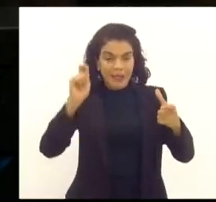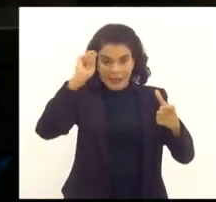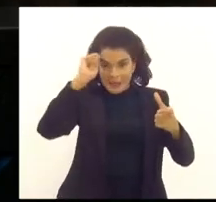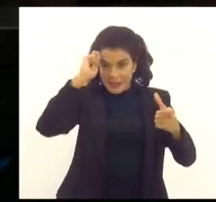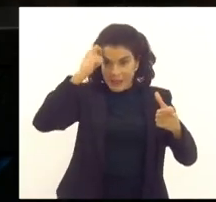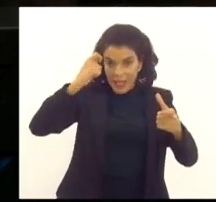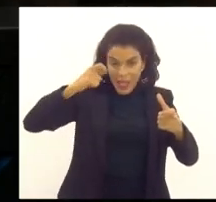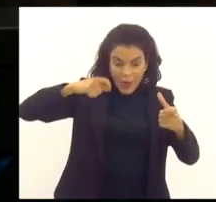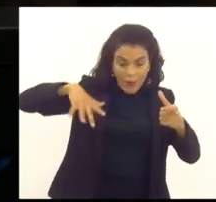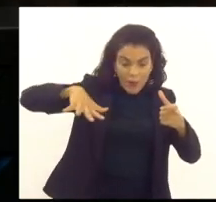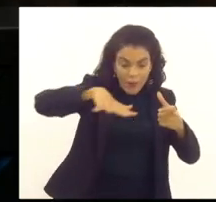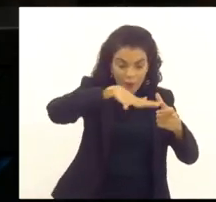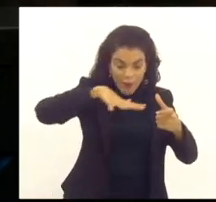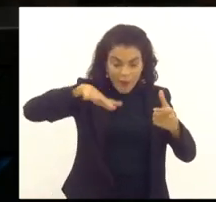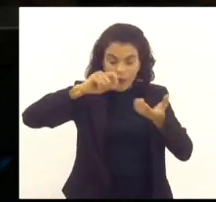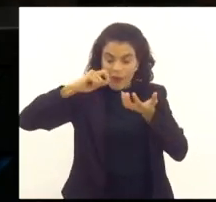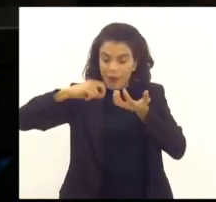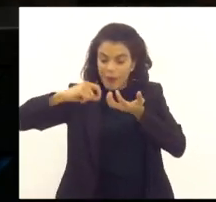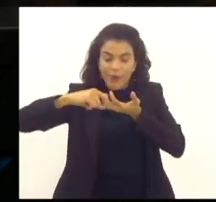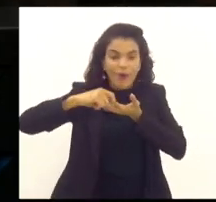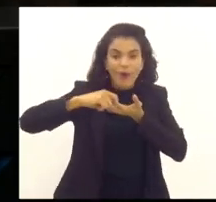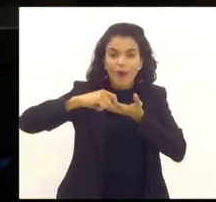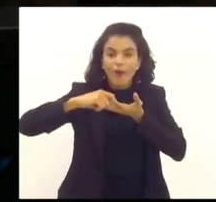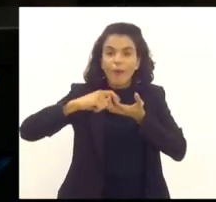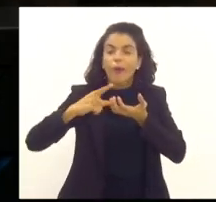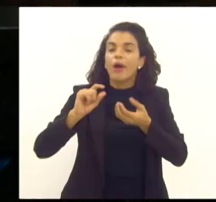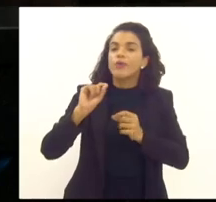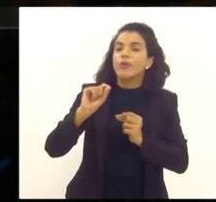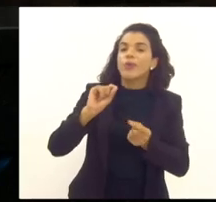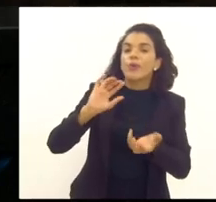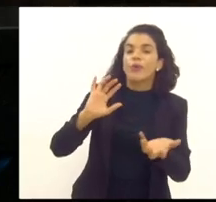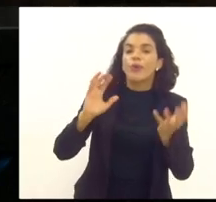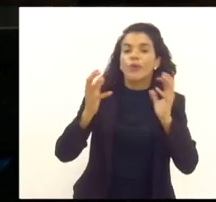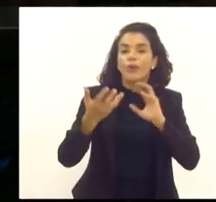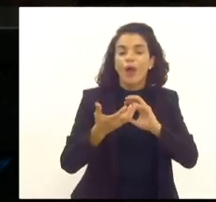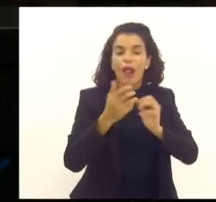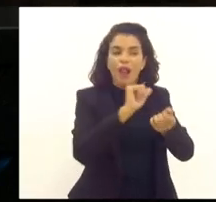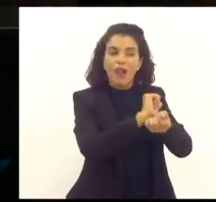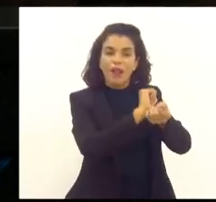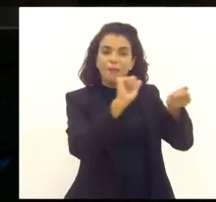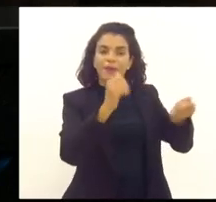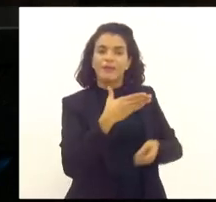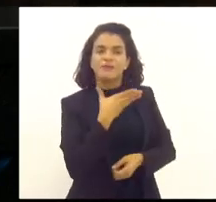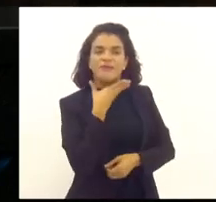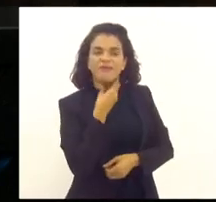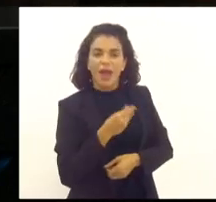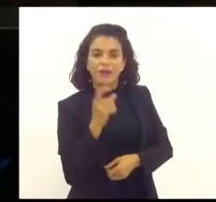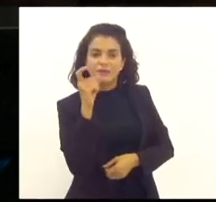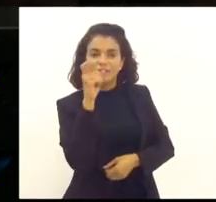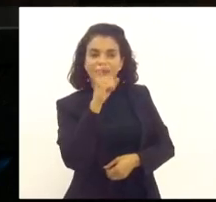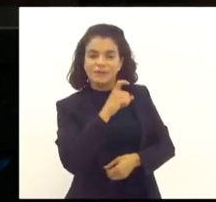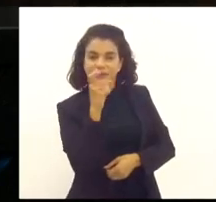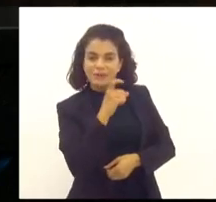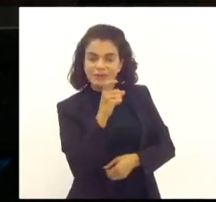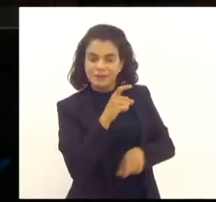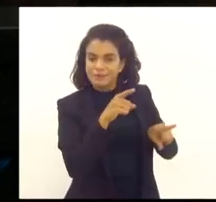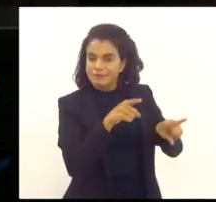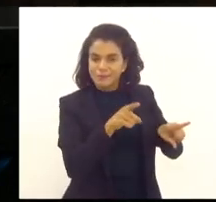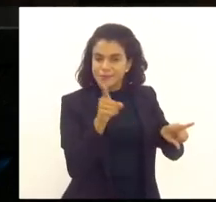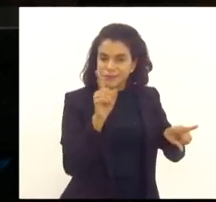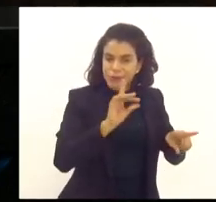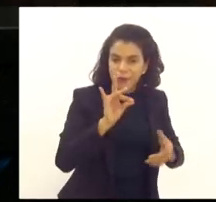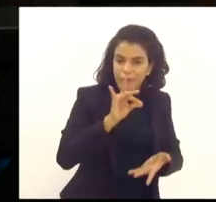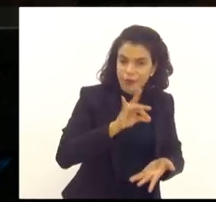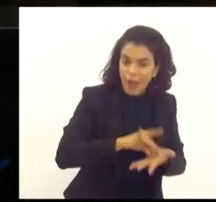nos quilombolas quando se deu a dita libertação dos escravos mas se continuou